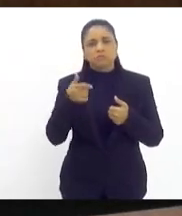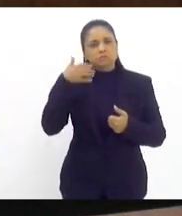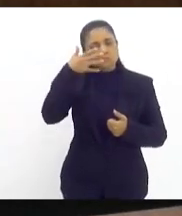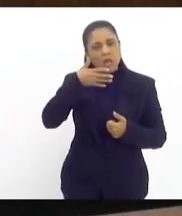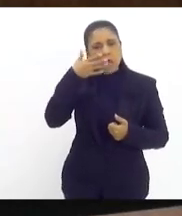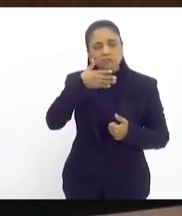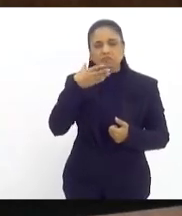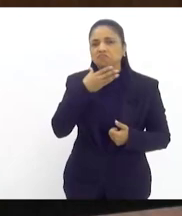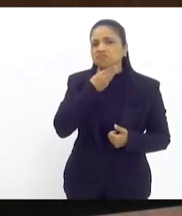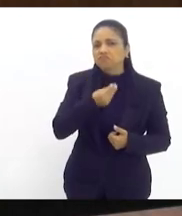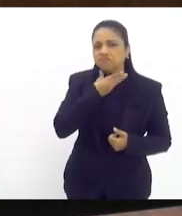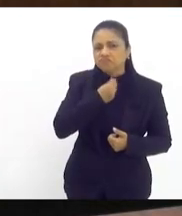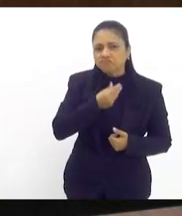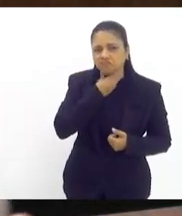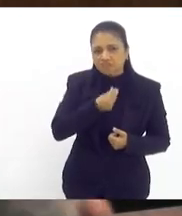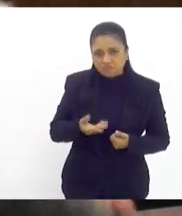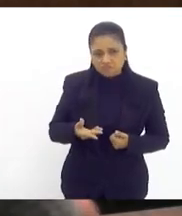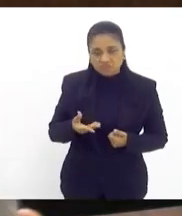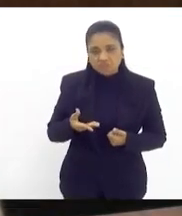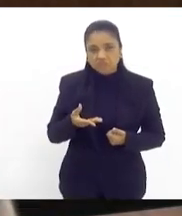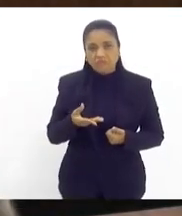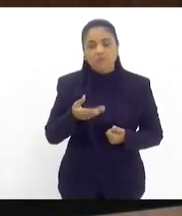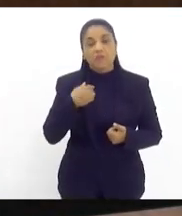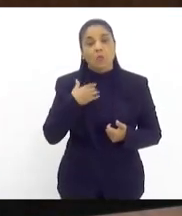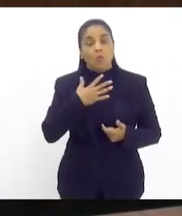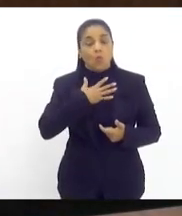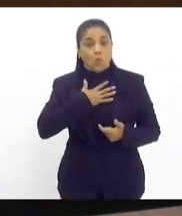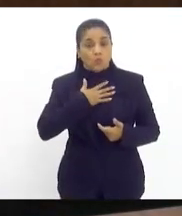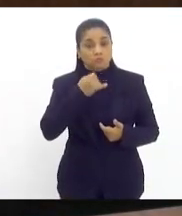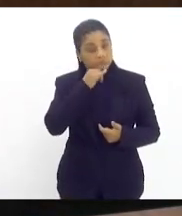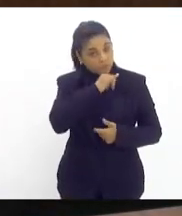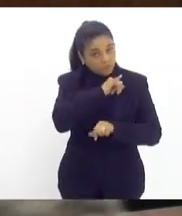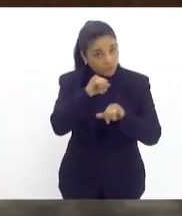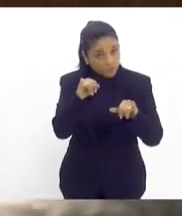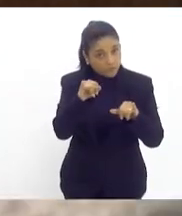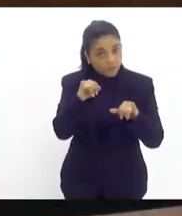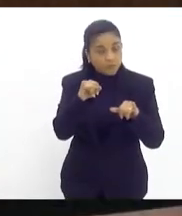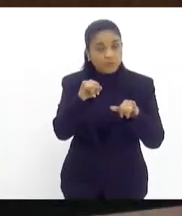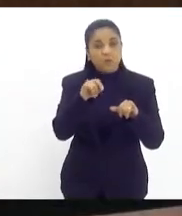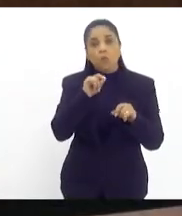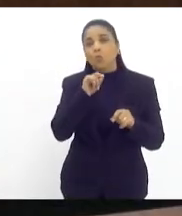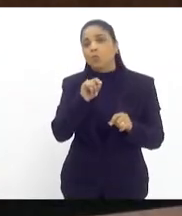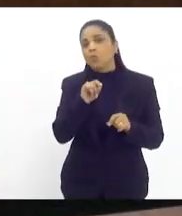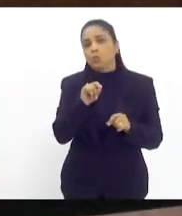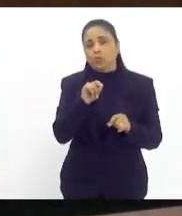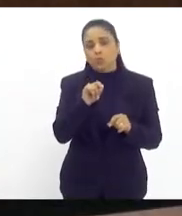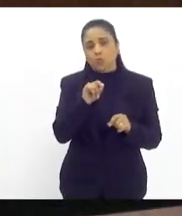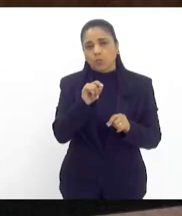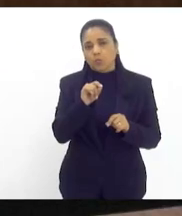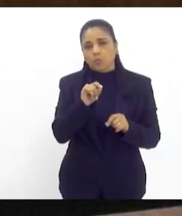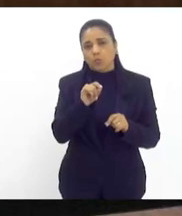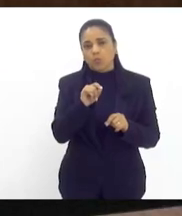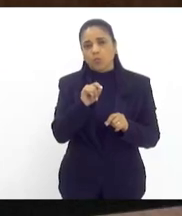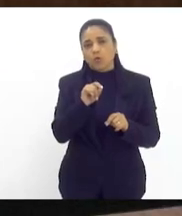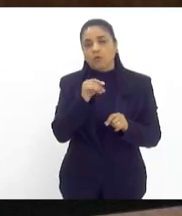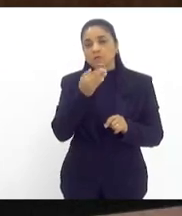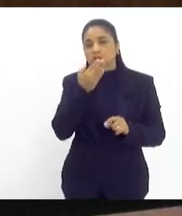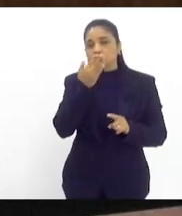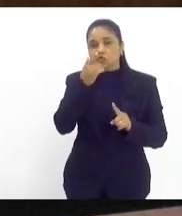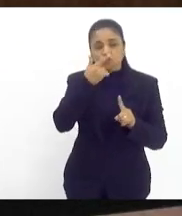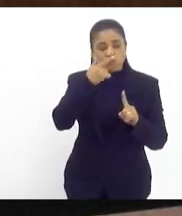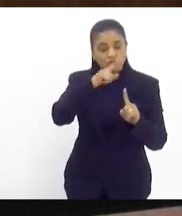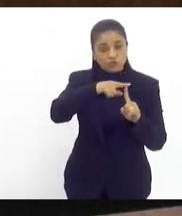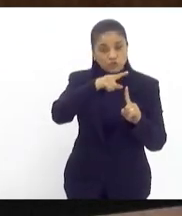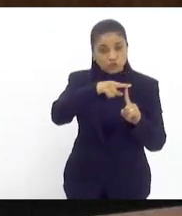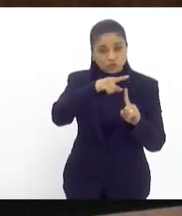mas eu gostaria de dizer que o que produz esse tipo de